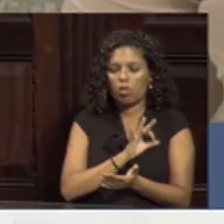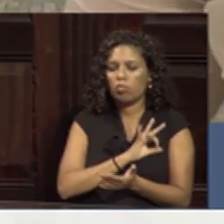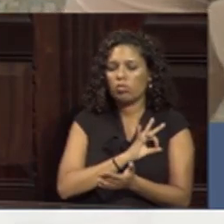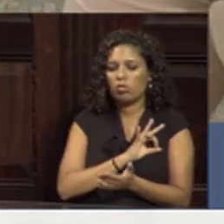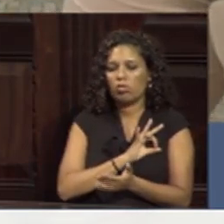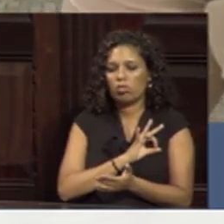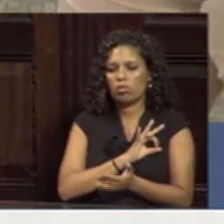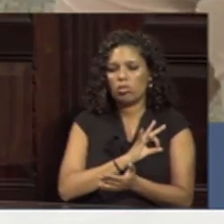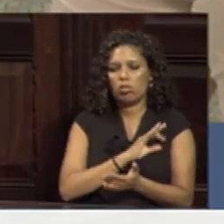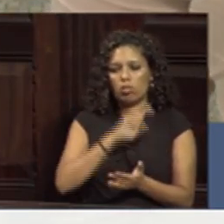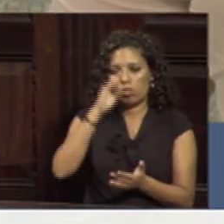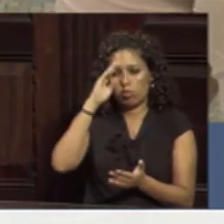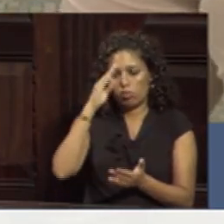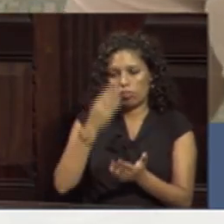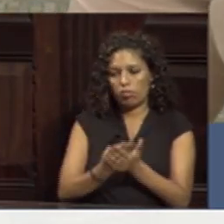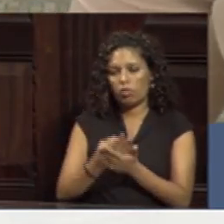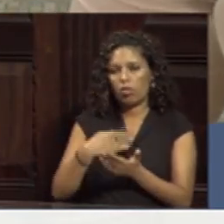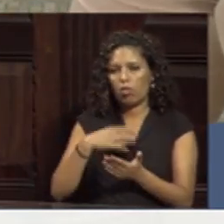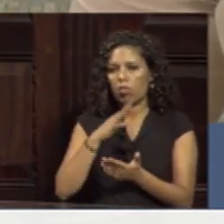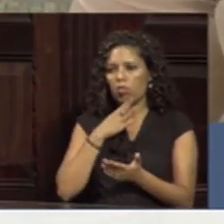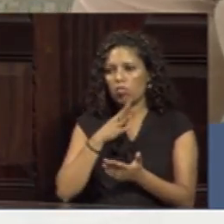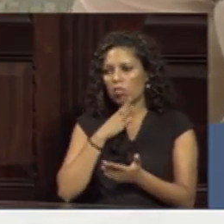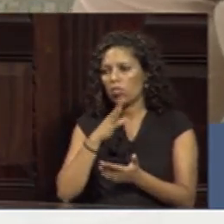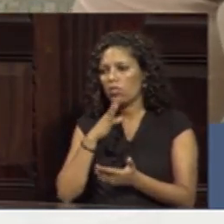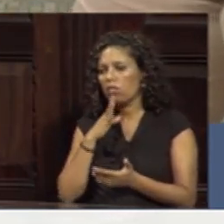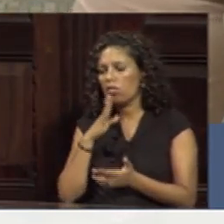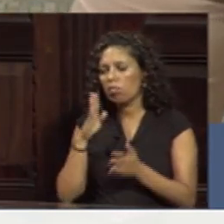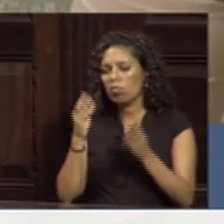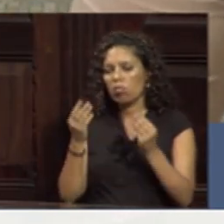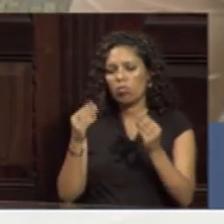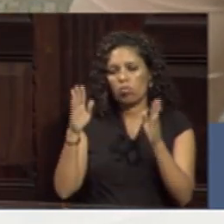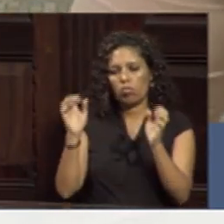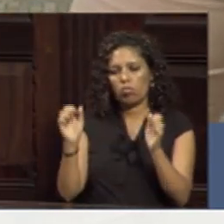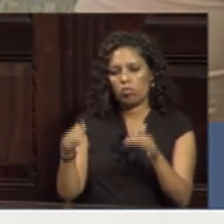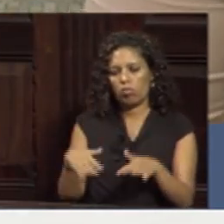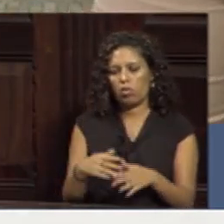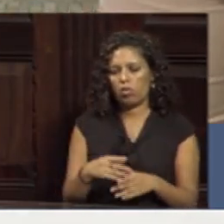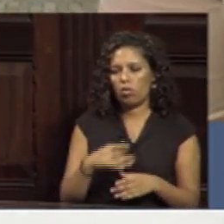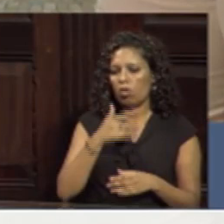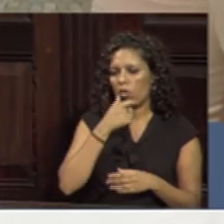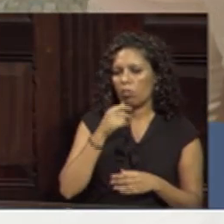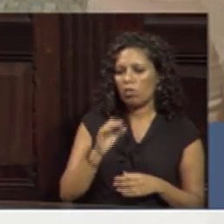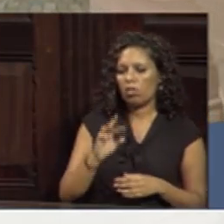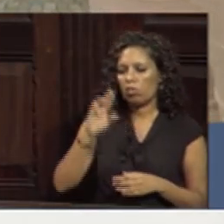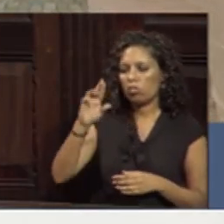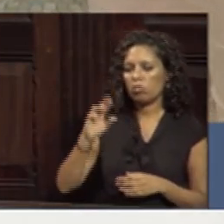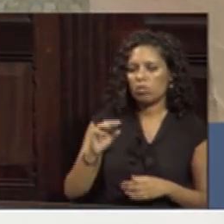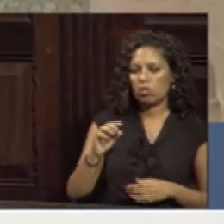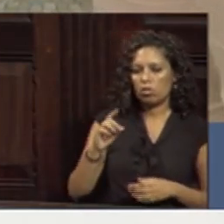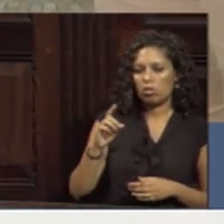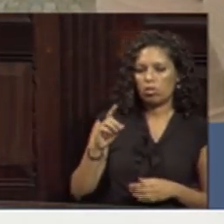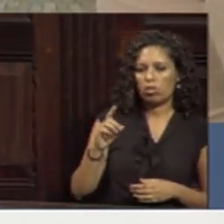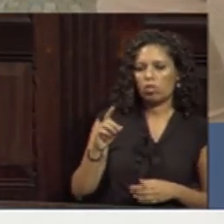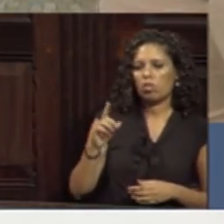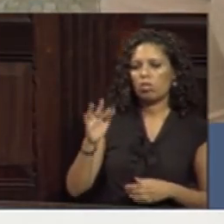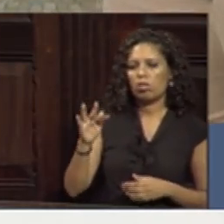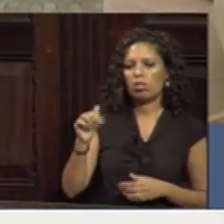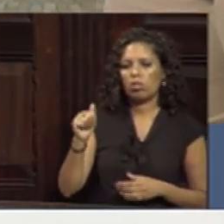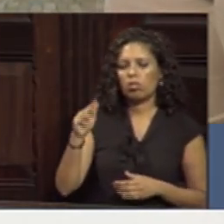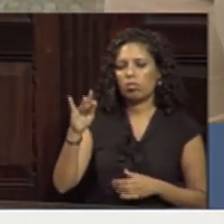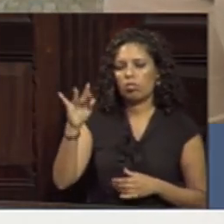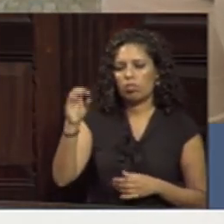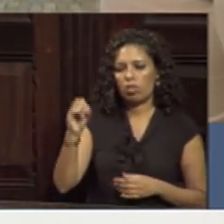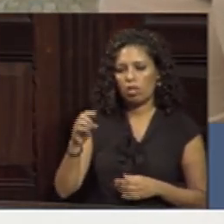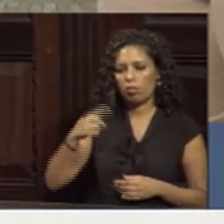muito bem. Doutor Fábio Cardoso, todos os delegados lá, os tiras, conheço muito bem o trabalho